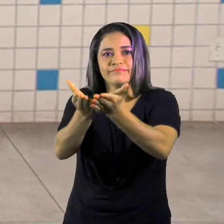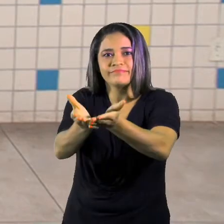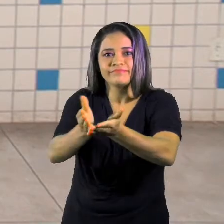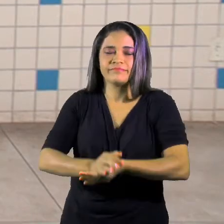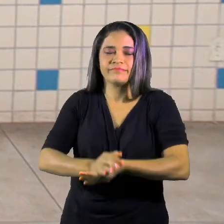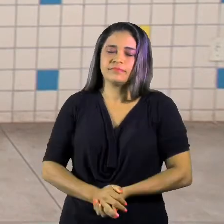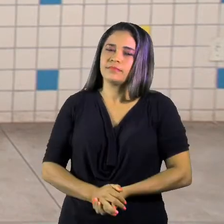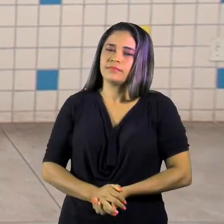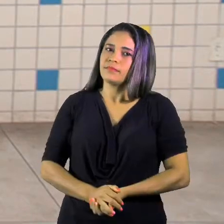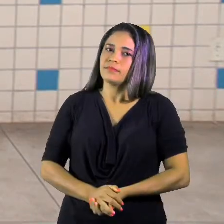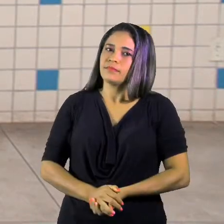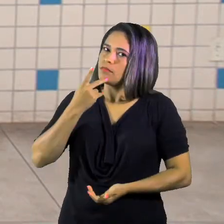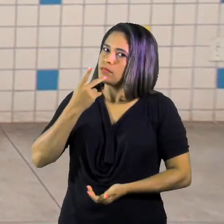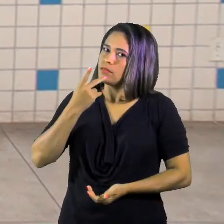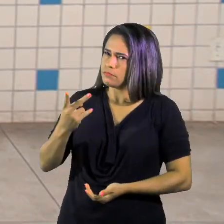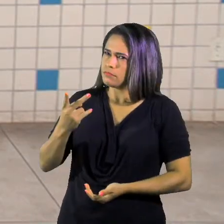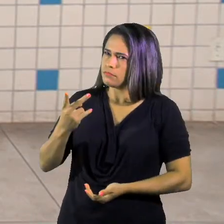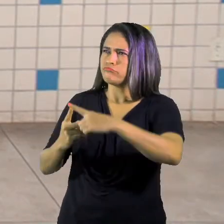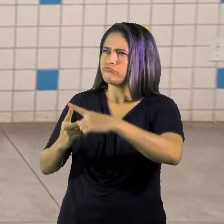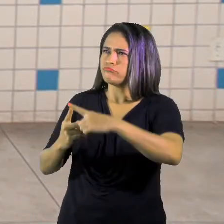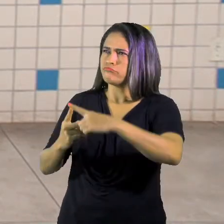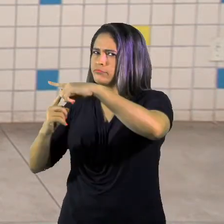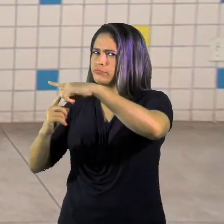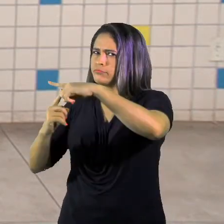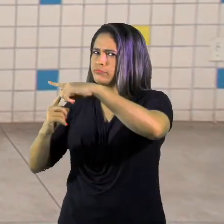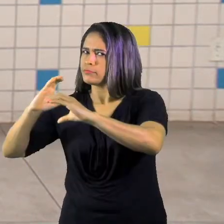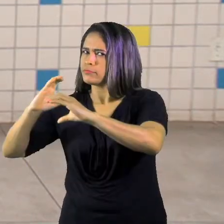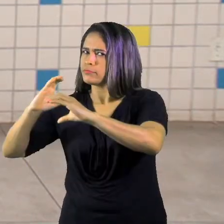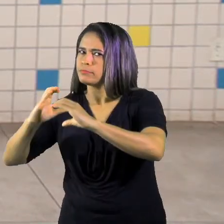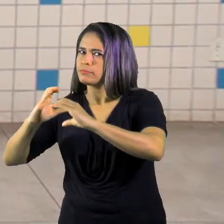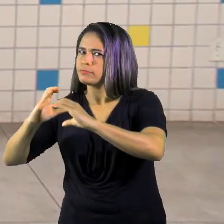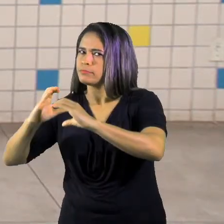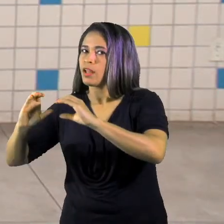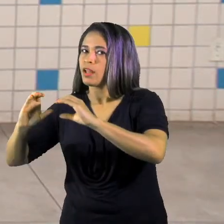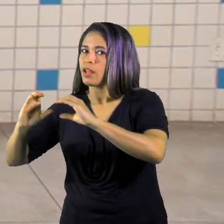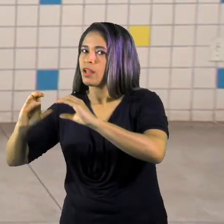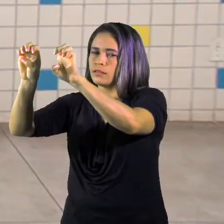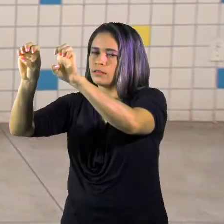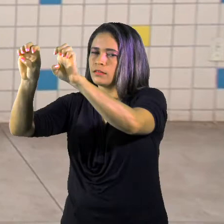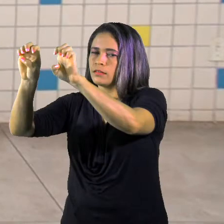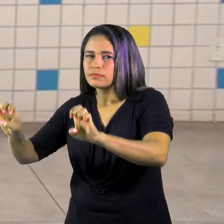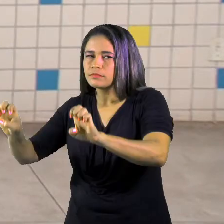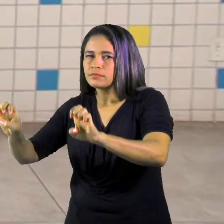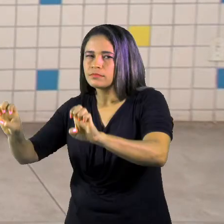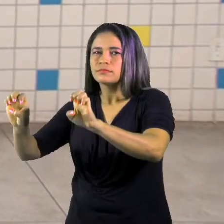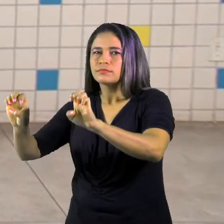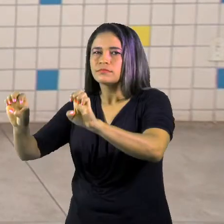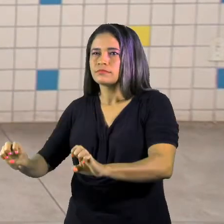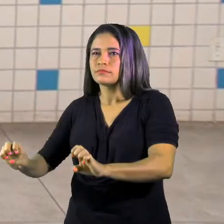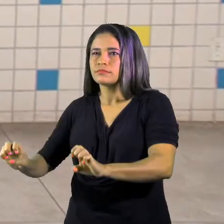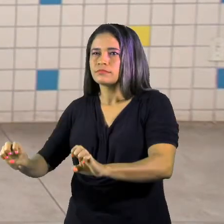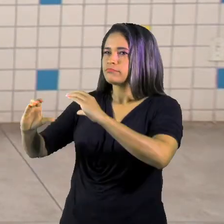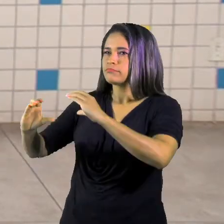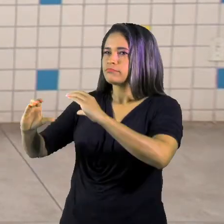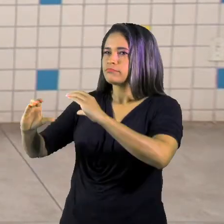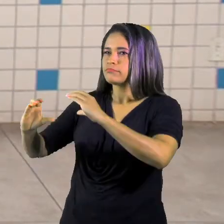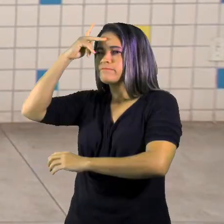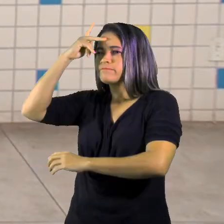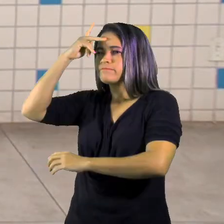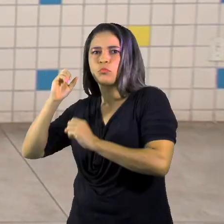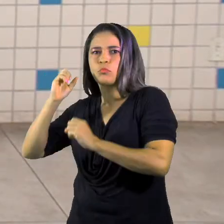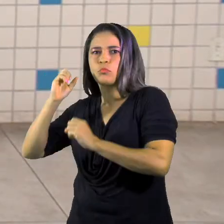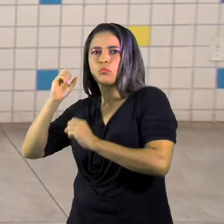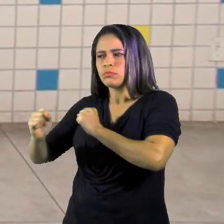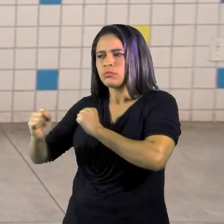quando falamos de rede de comunicação, nós estamos falando da estrutura necessária para que as pessoas possam